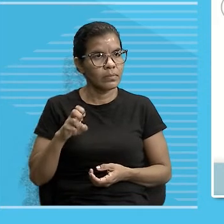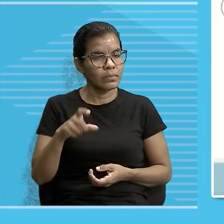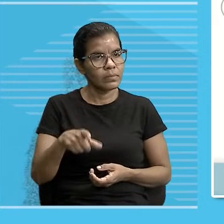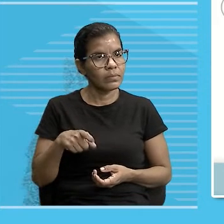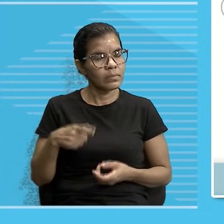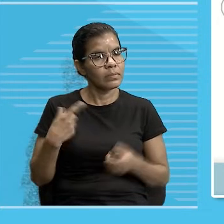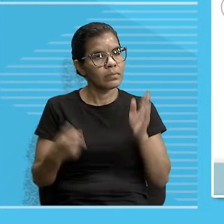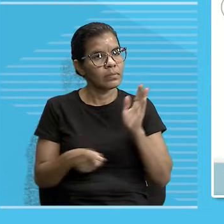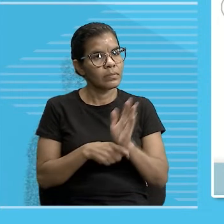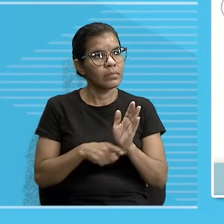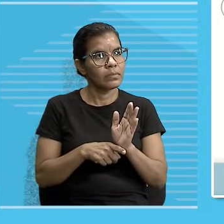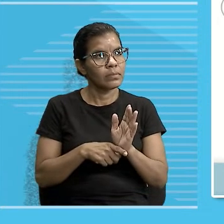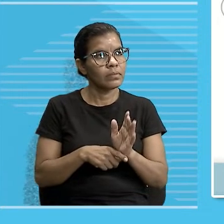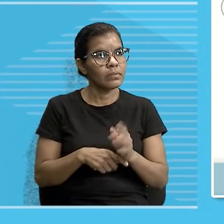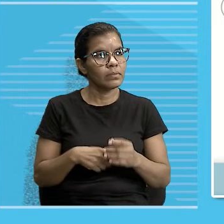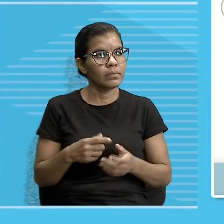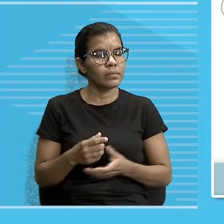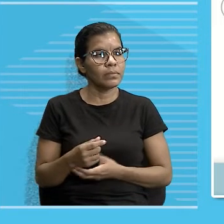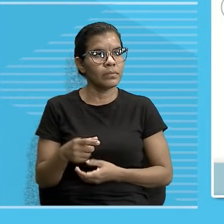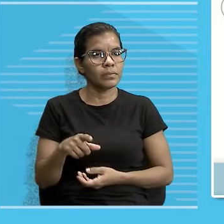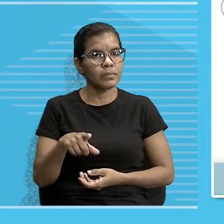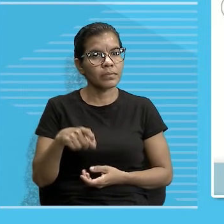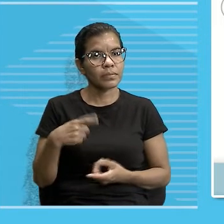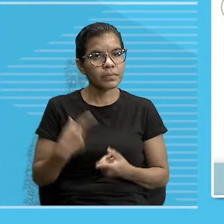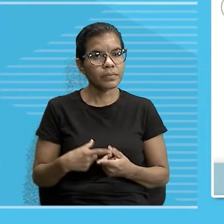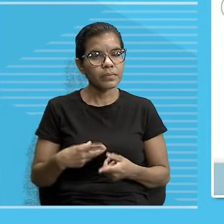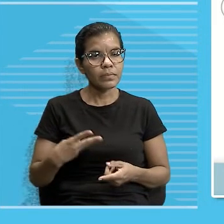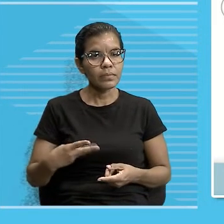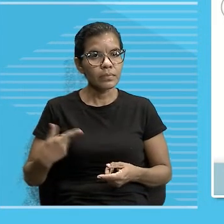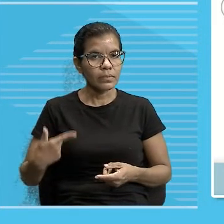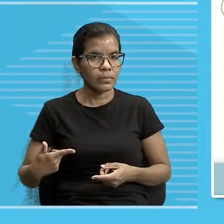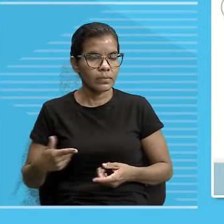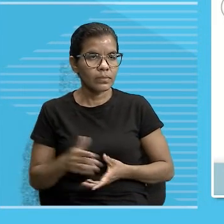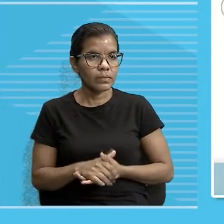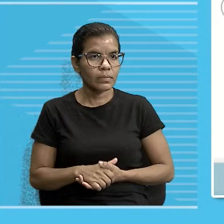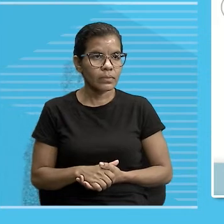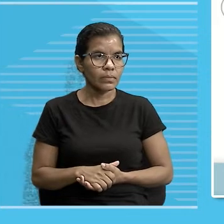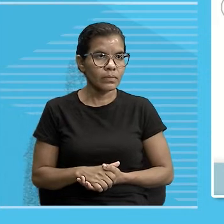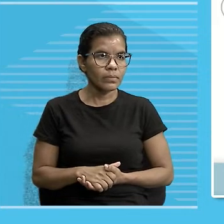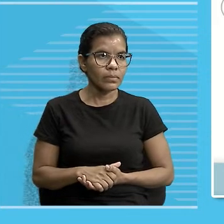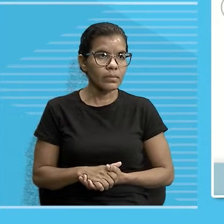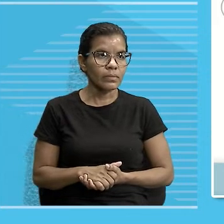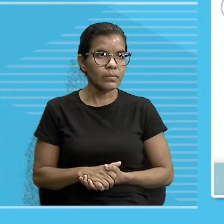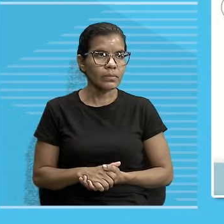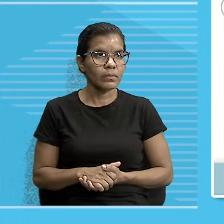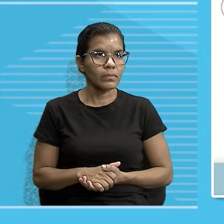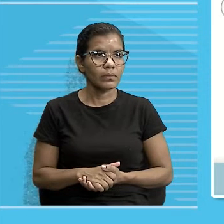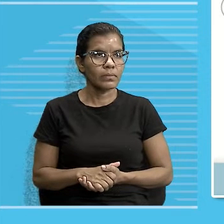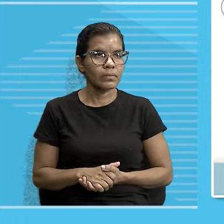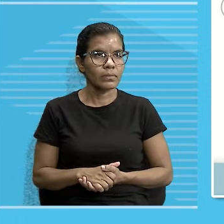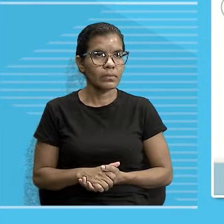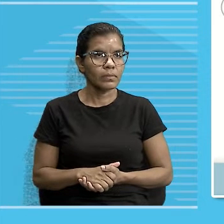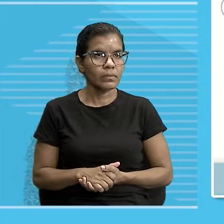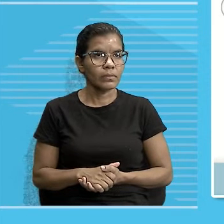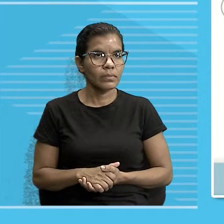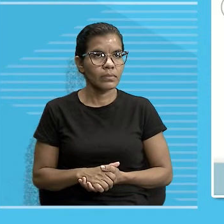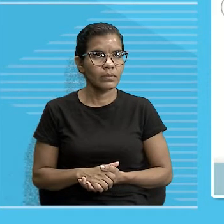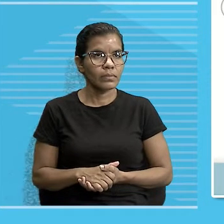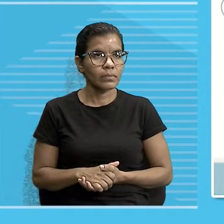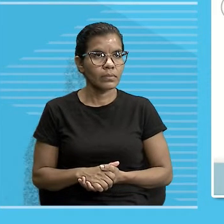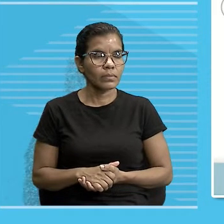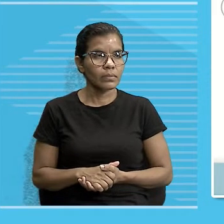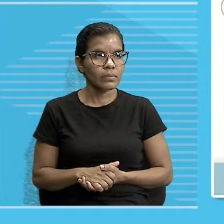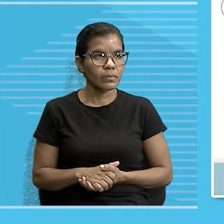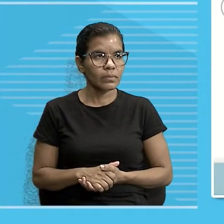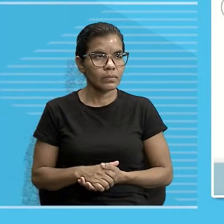menos o produto de 5 vezes 32. Quanto é que dá?